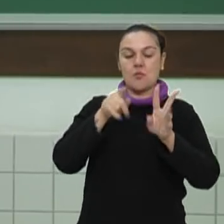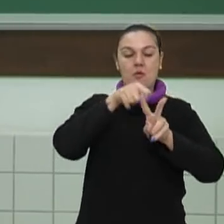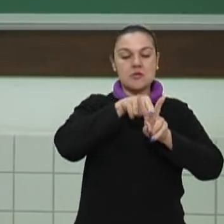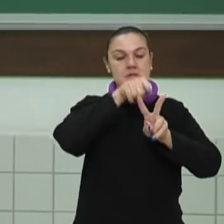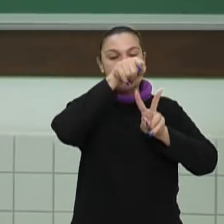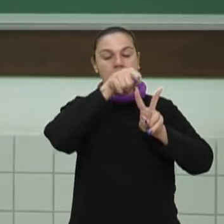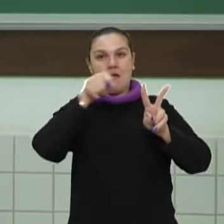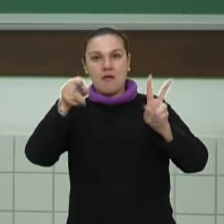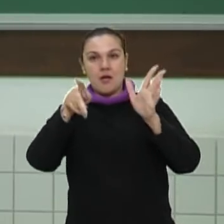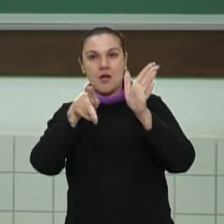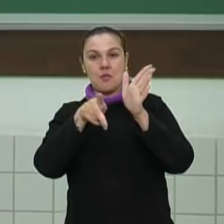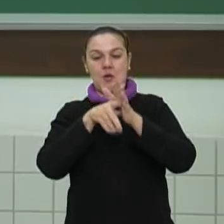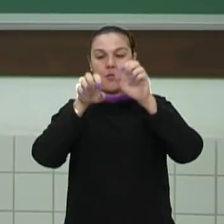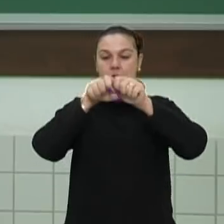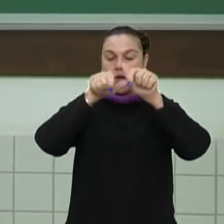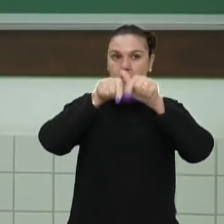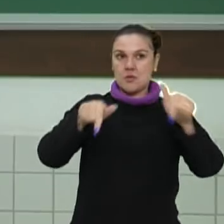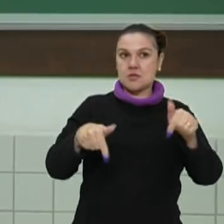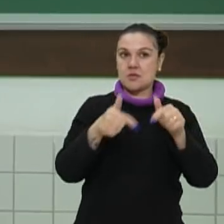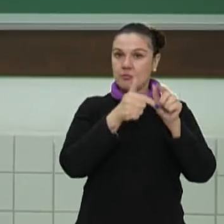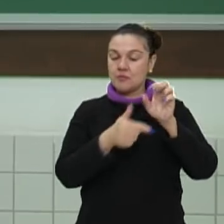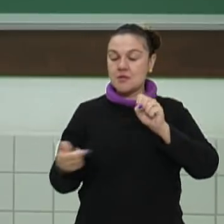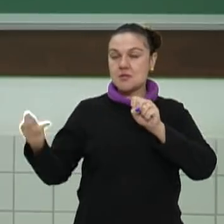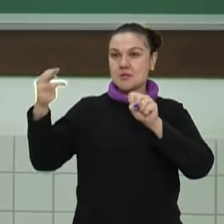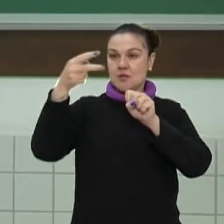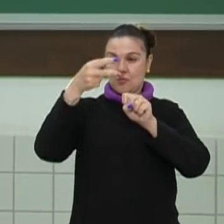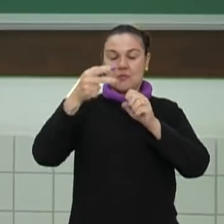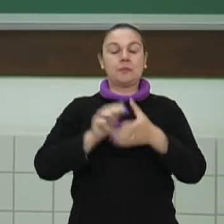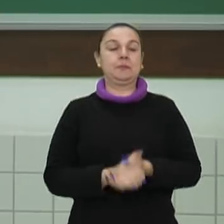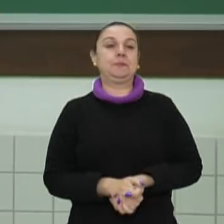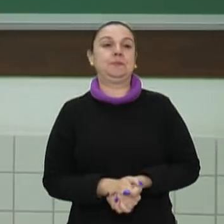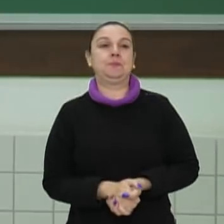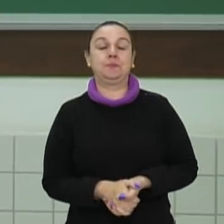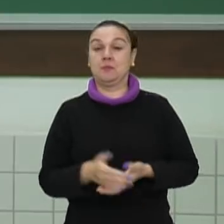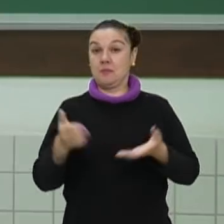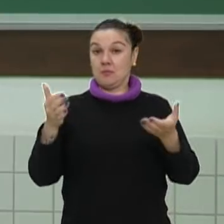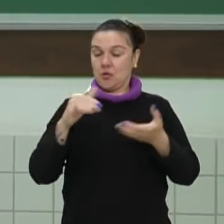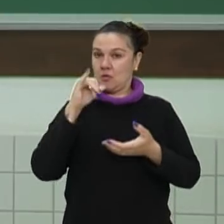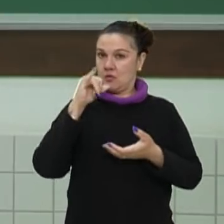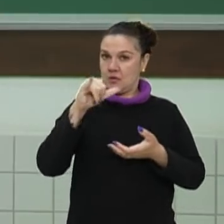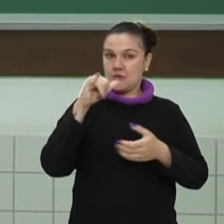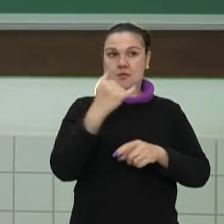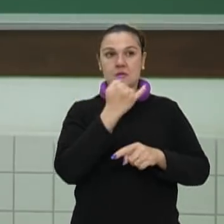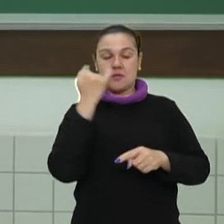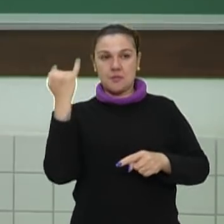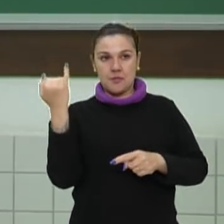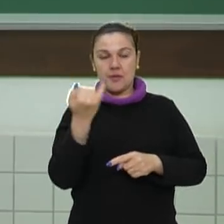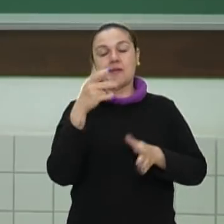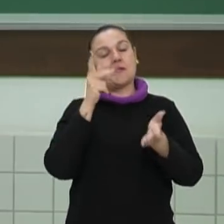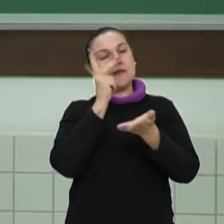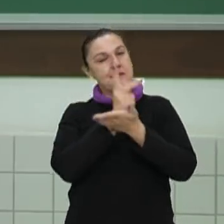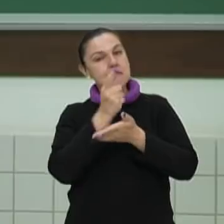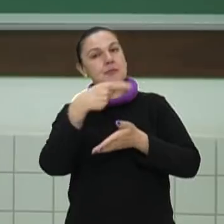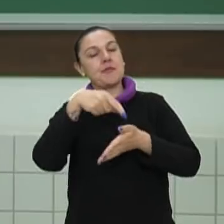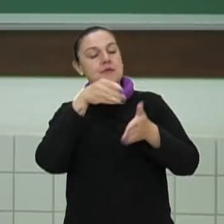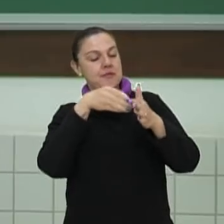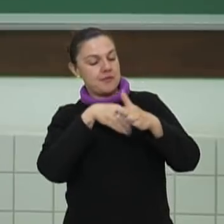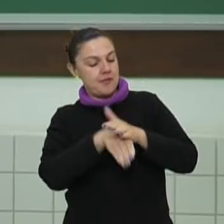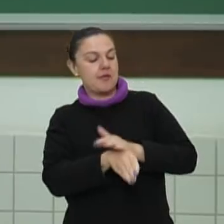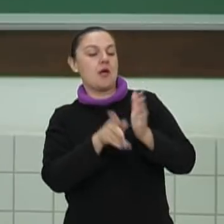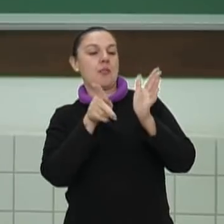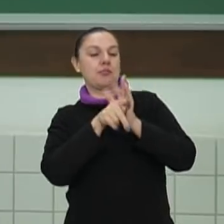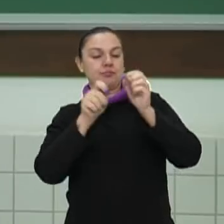grau. Mas antes disso, nós temos alguns recadinhos, né? Os recadinhos são sempre aqueles mesmos que você deve entrar no